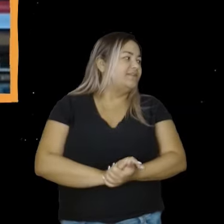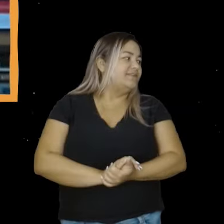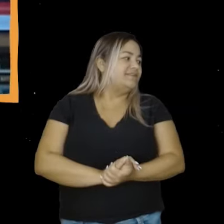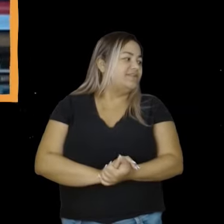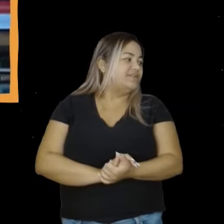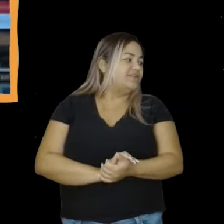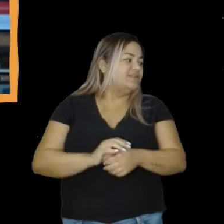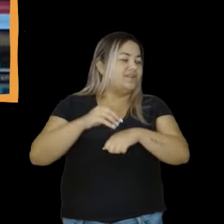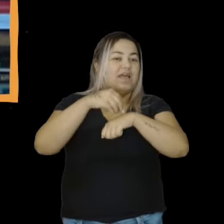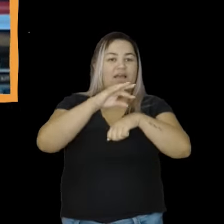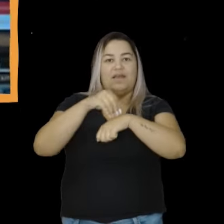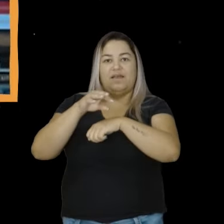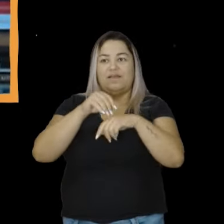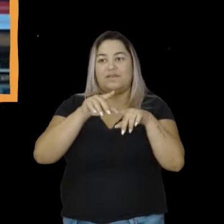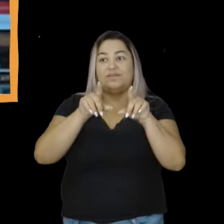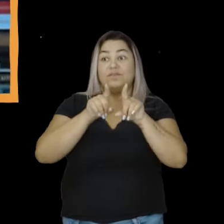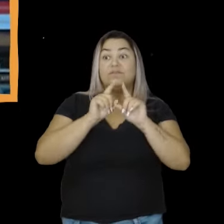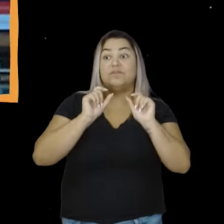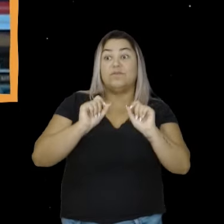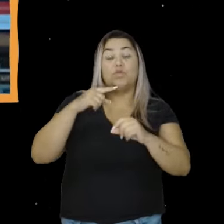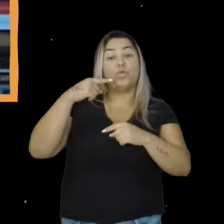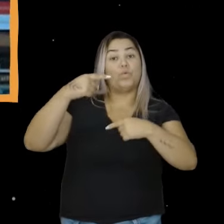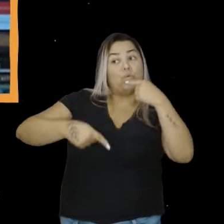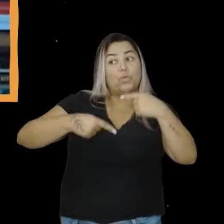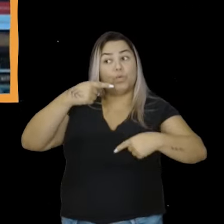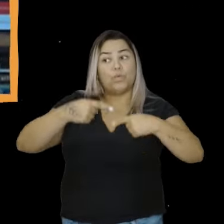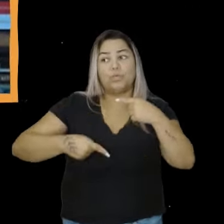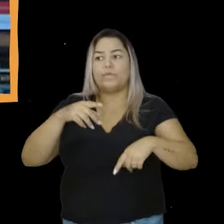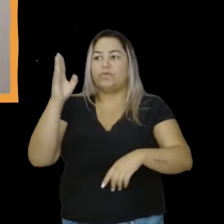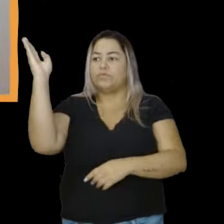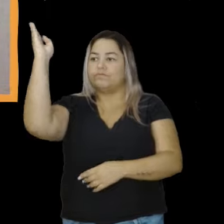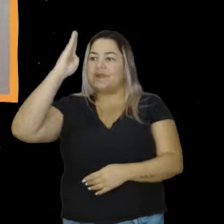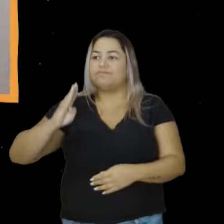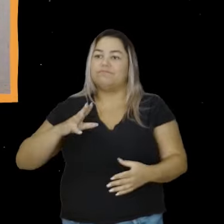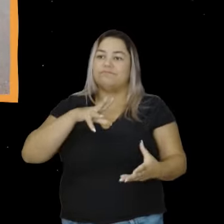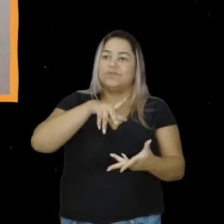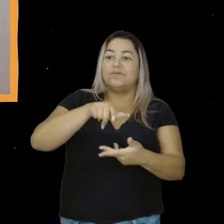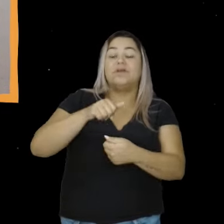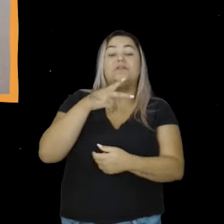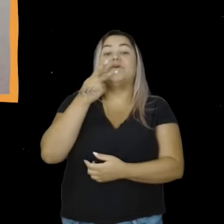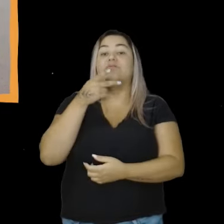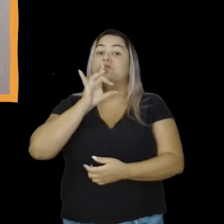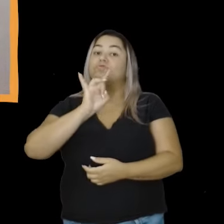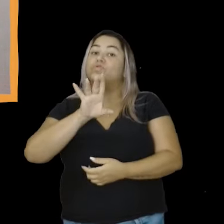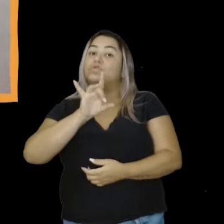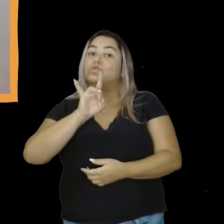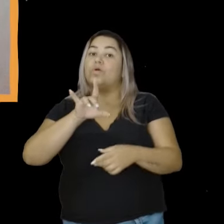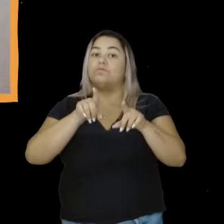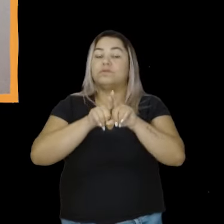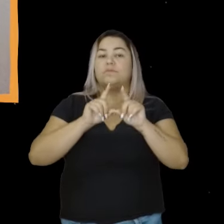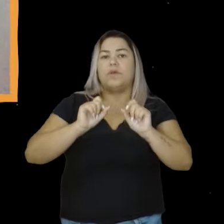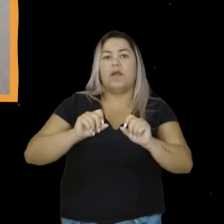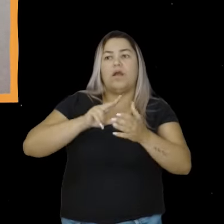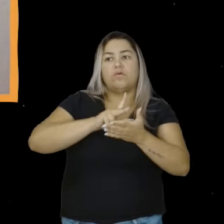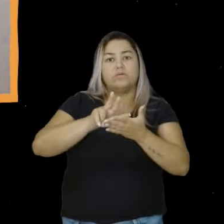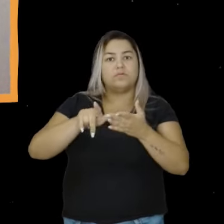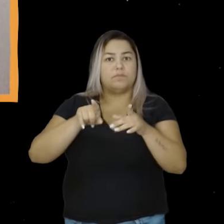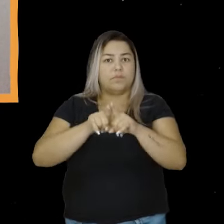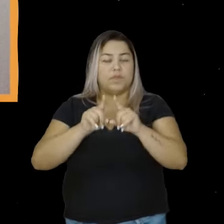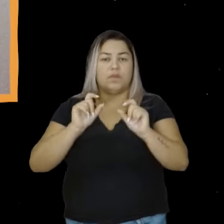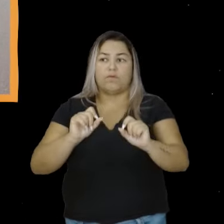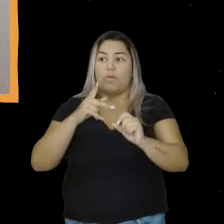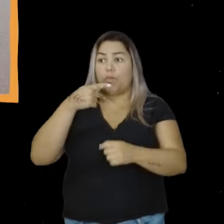Havia uma efervescência teórica e política muito grande no Brasil e no mundo. Ele contou não só os babados sobre as várias tendências que formam